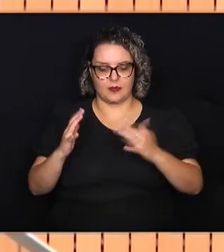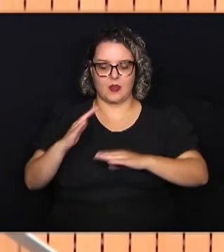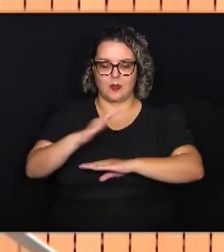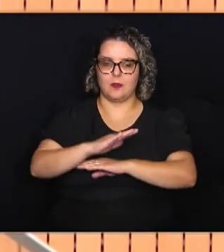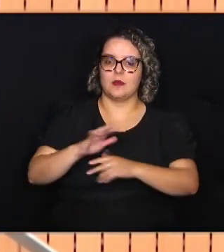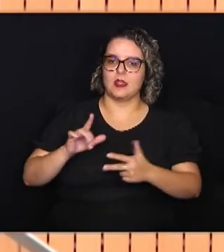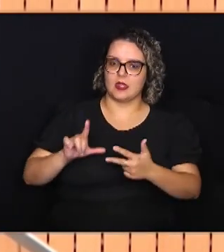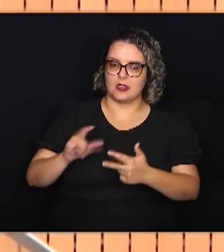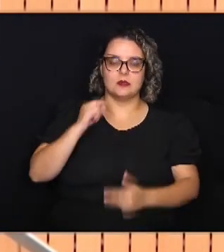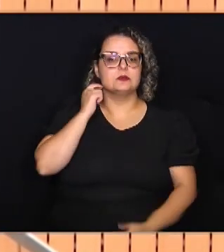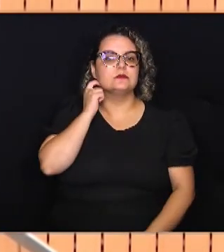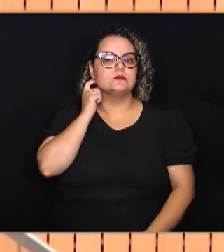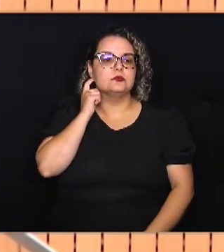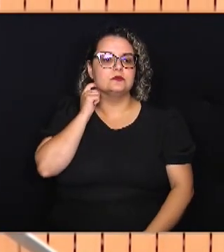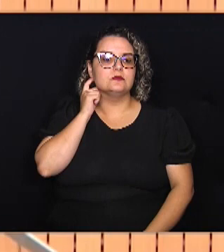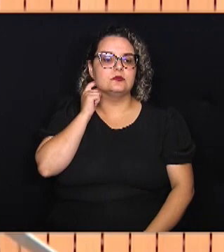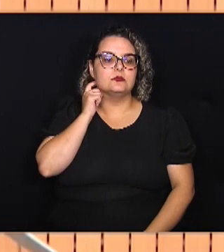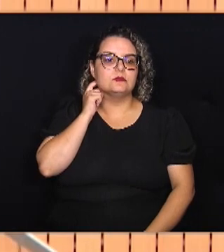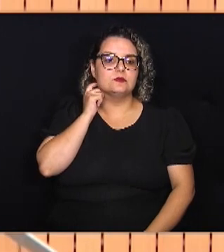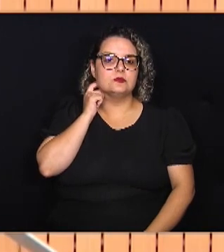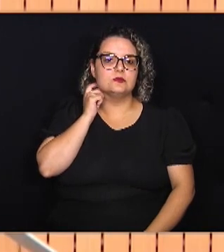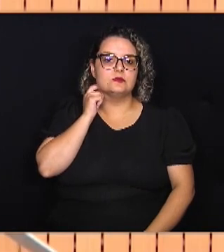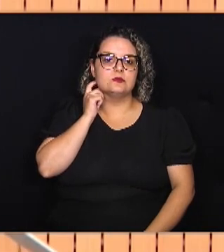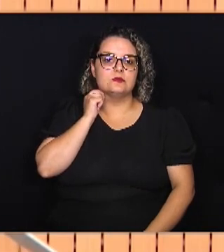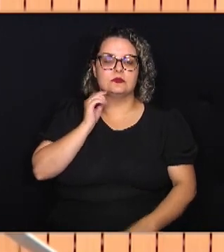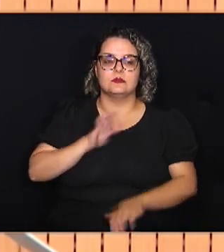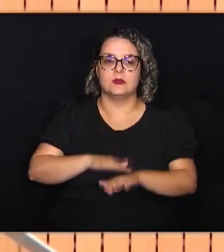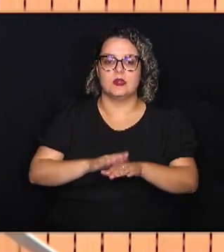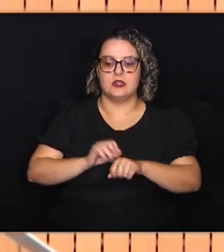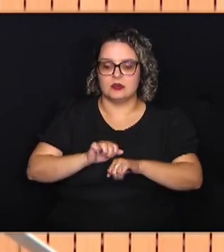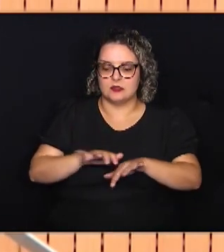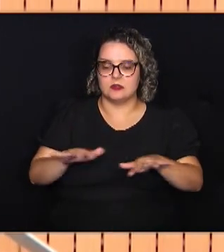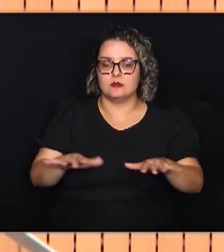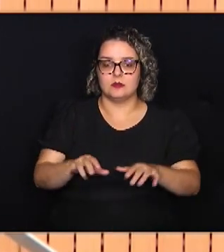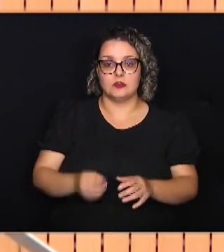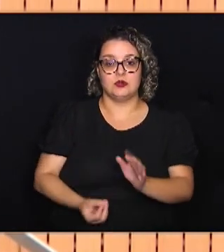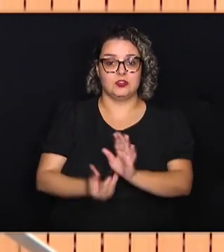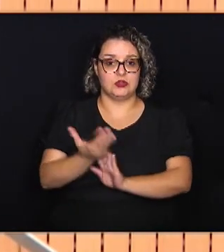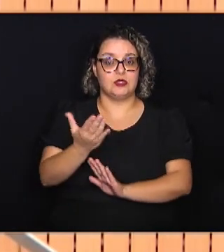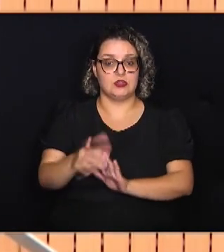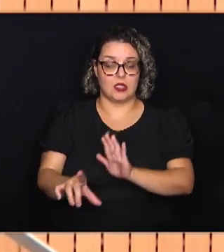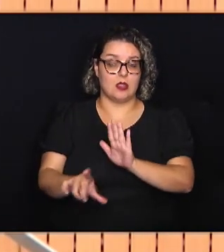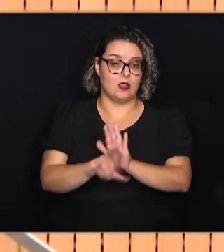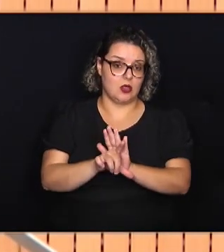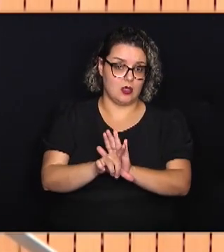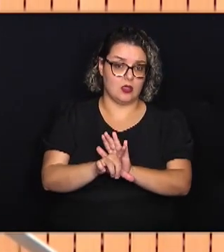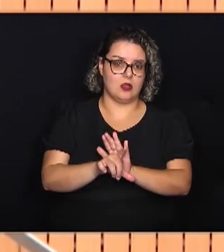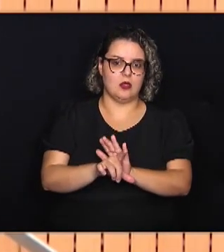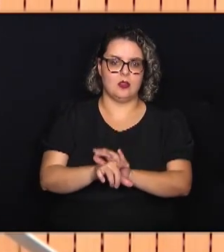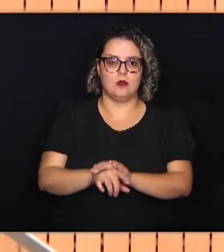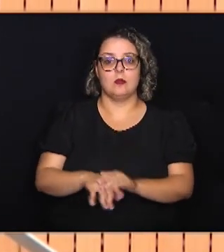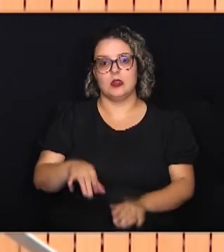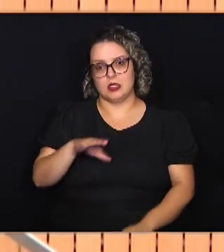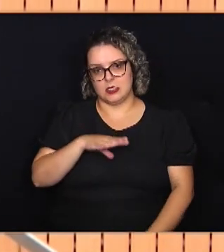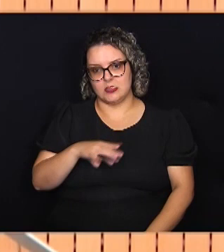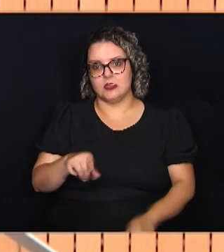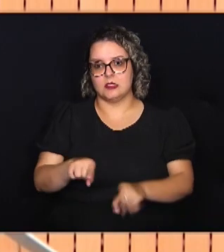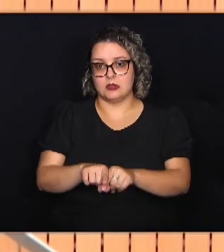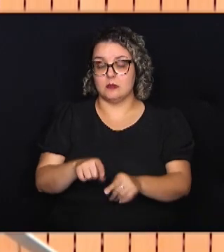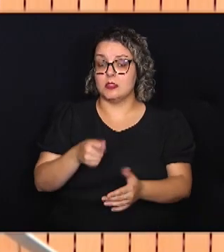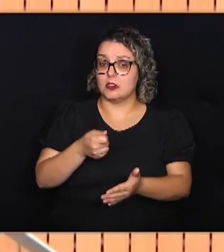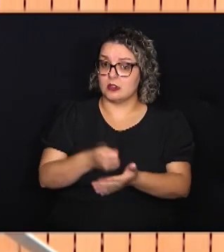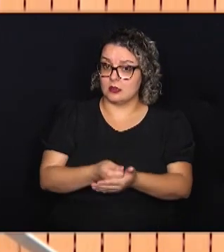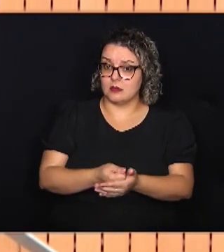leis que, além da atribuição de legislar, né, criando as suas leis para o município, também tem a obrigação